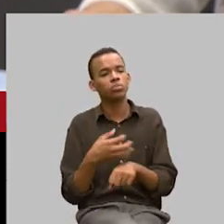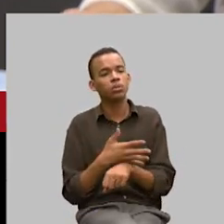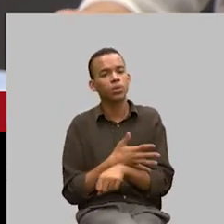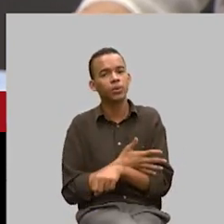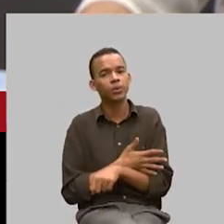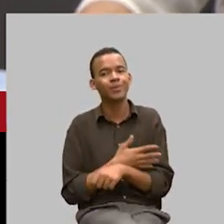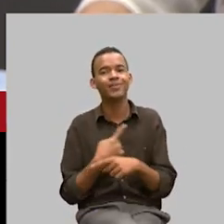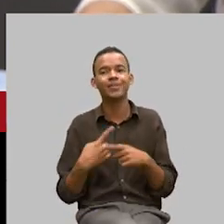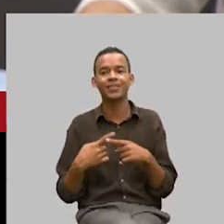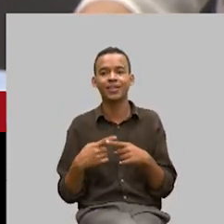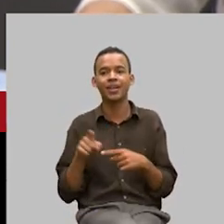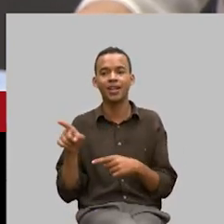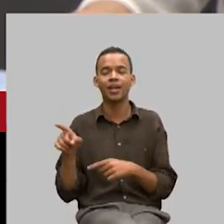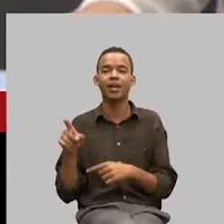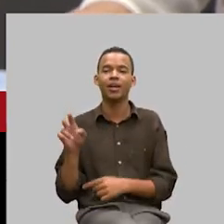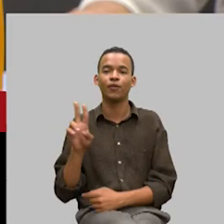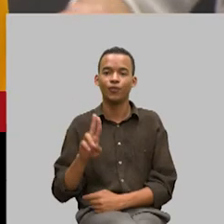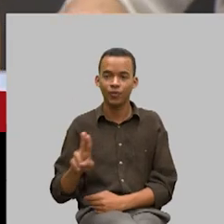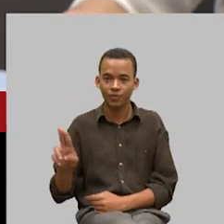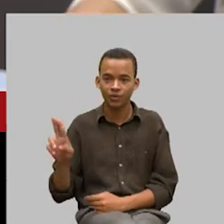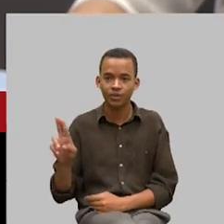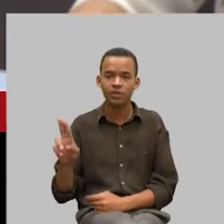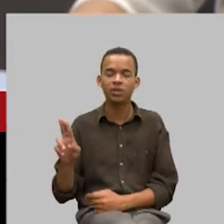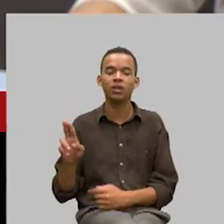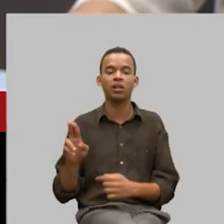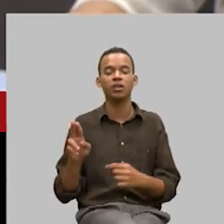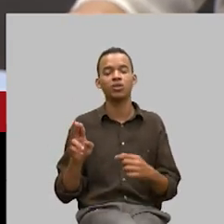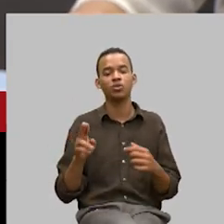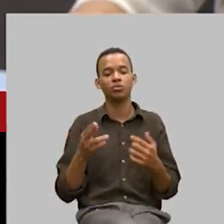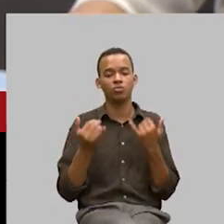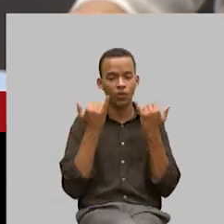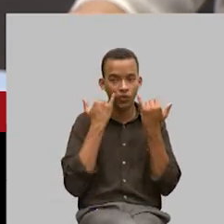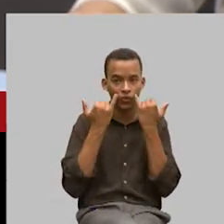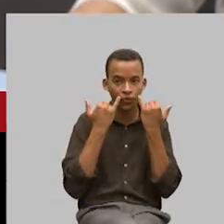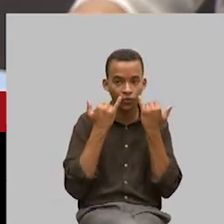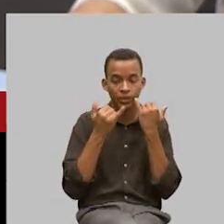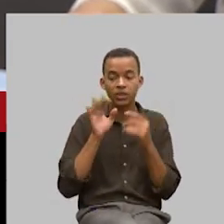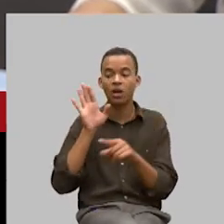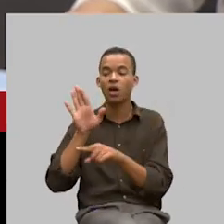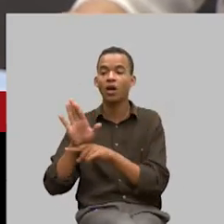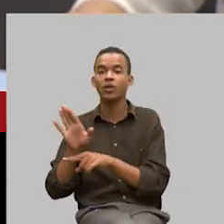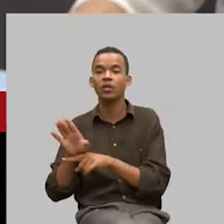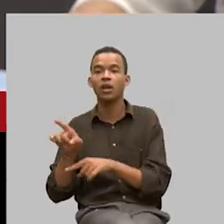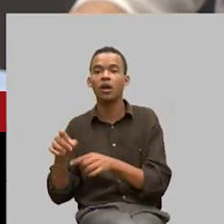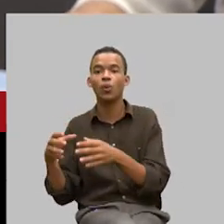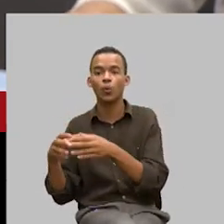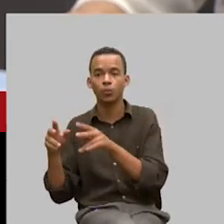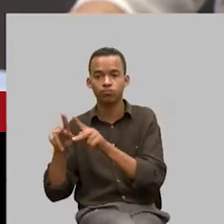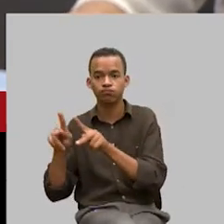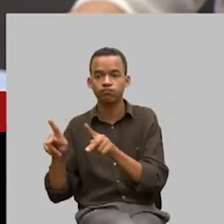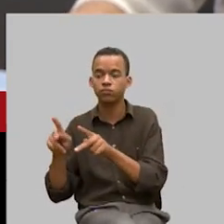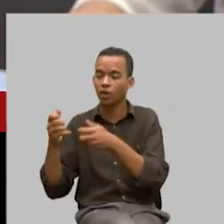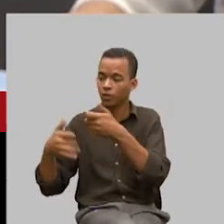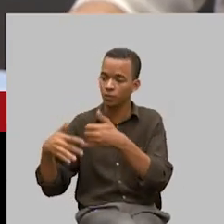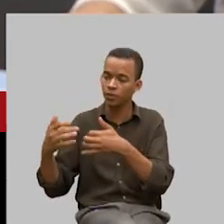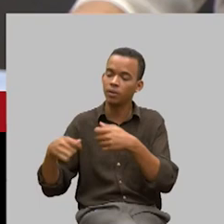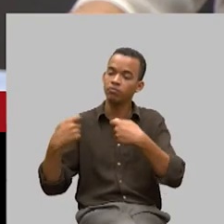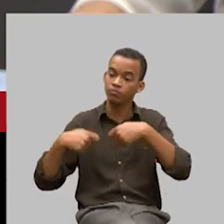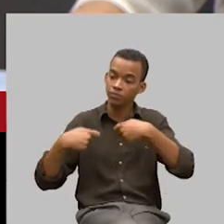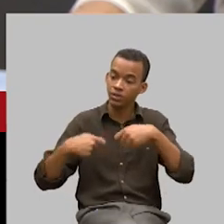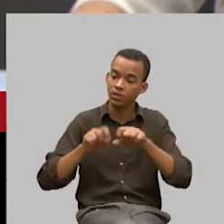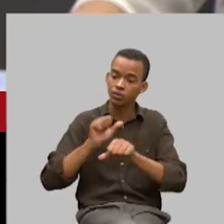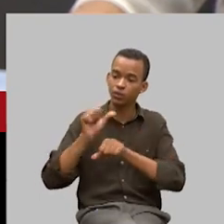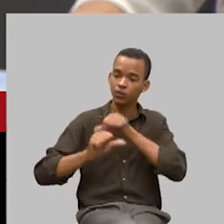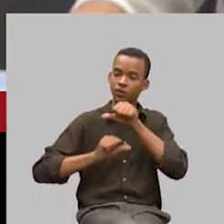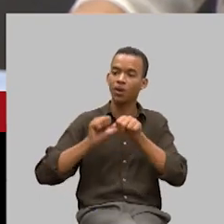universidade levar futuros professores para conhecer que existe possibilidade de fazer é diferente que o nosso sonho se